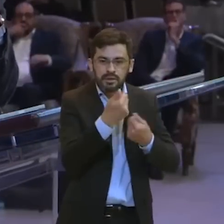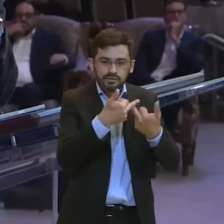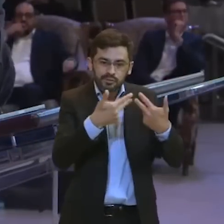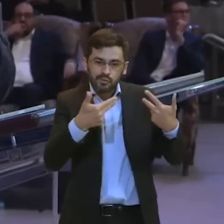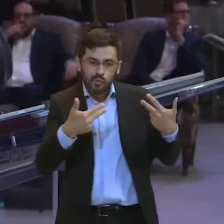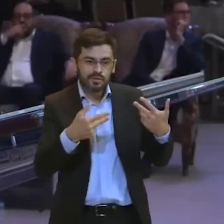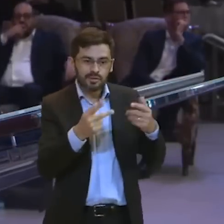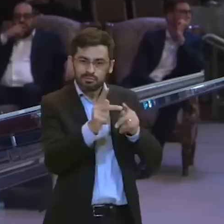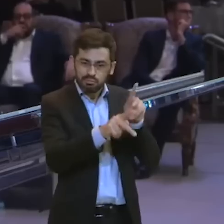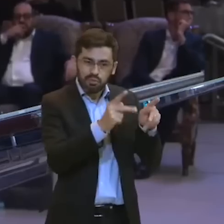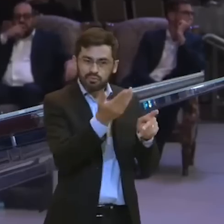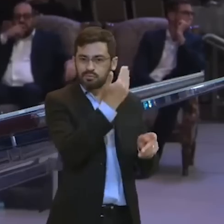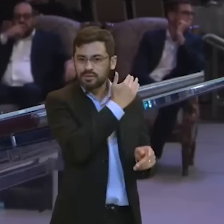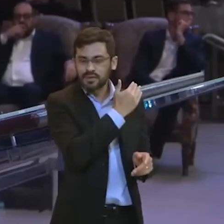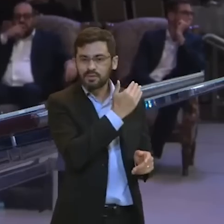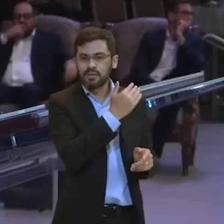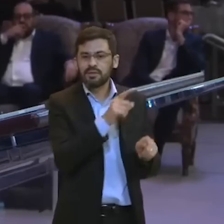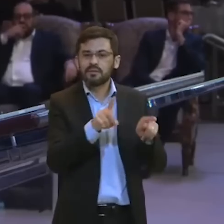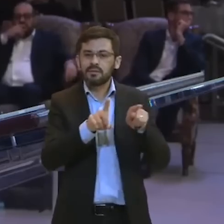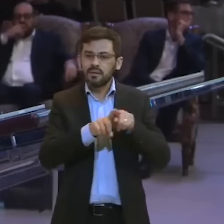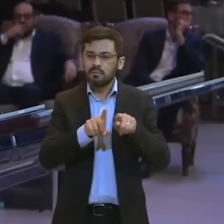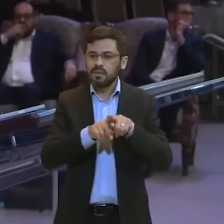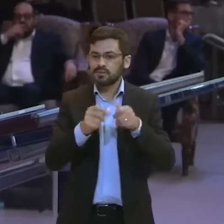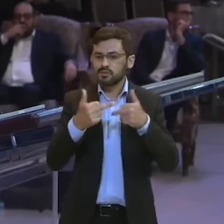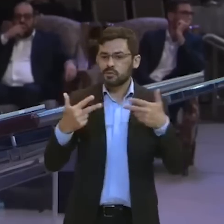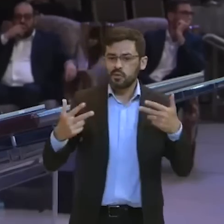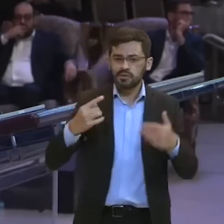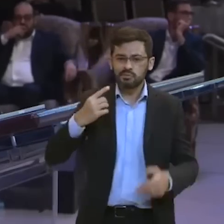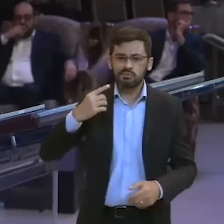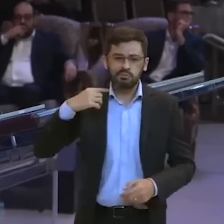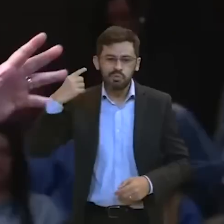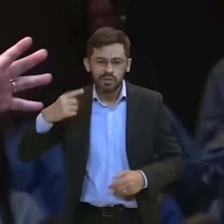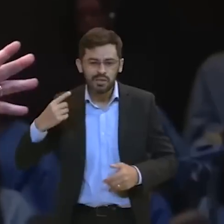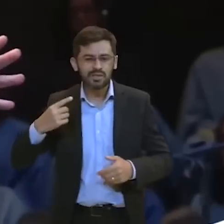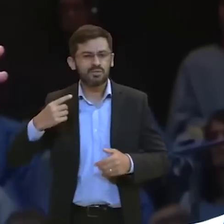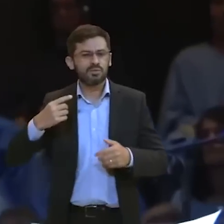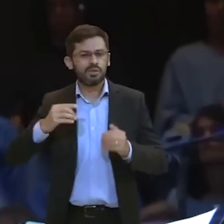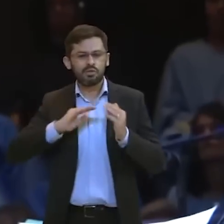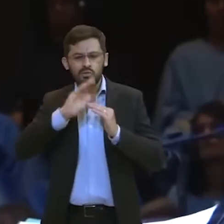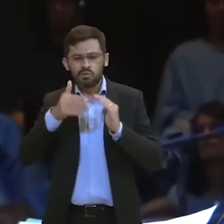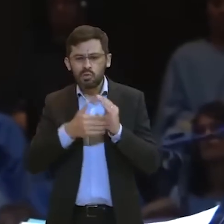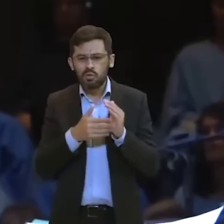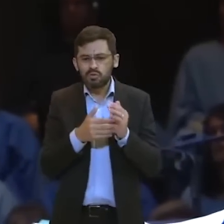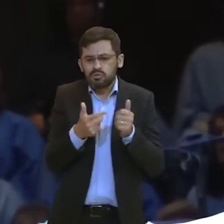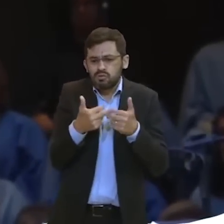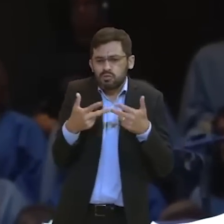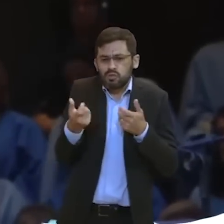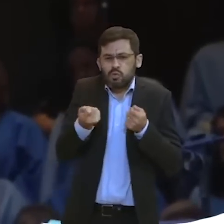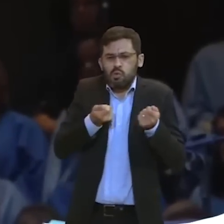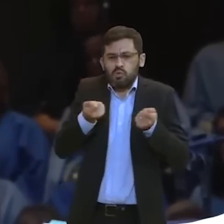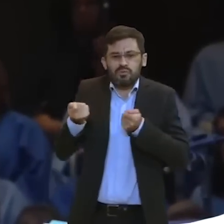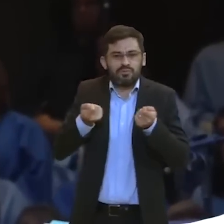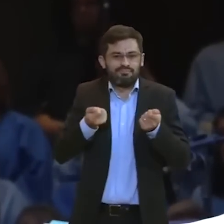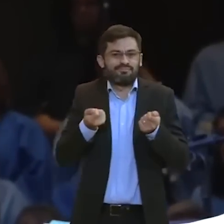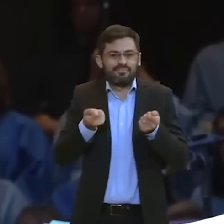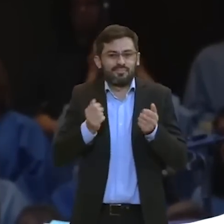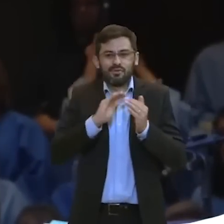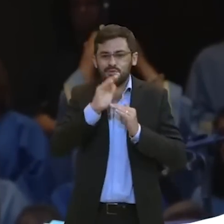deuses. Você pode imaginar o aparato político que estava por trás de todo esse